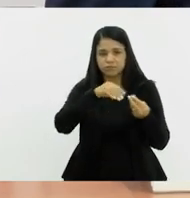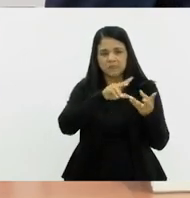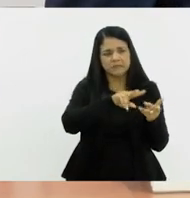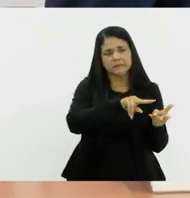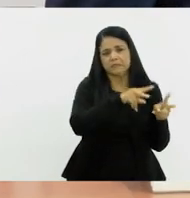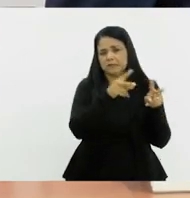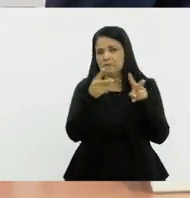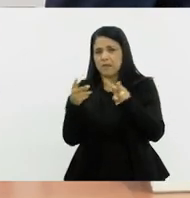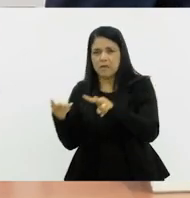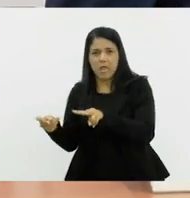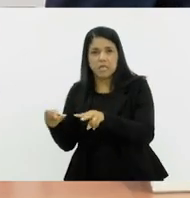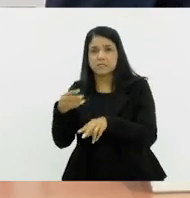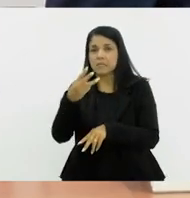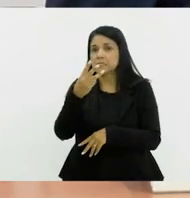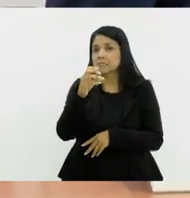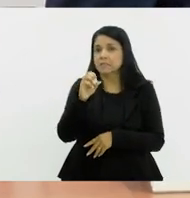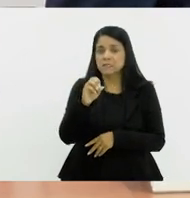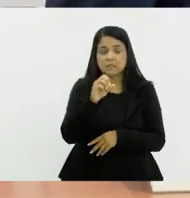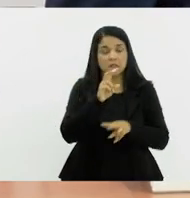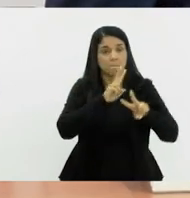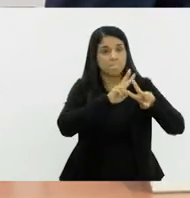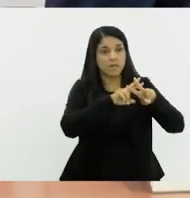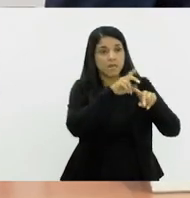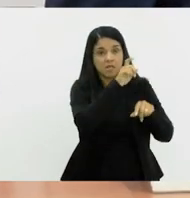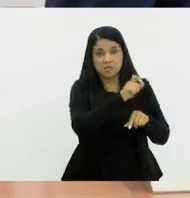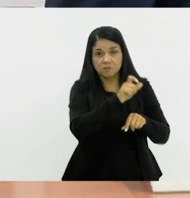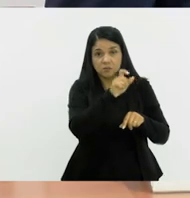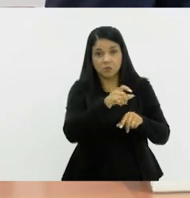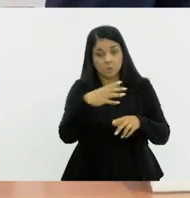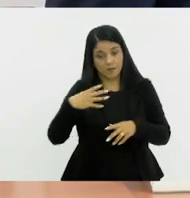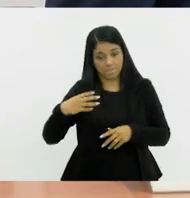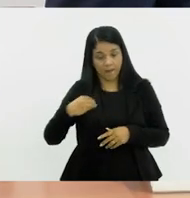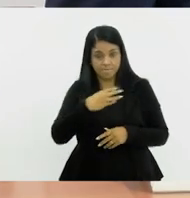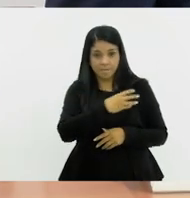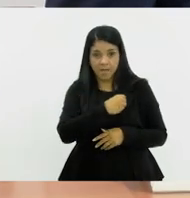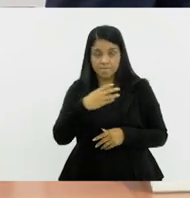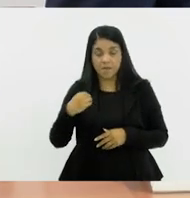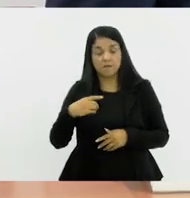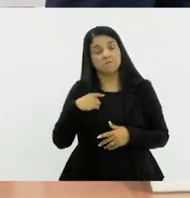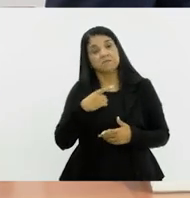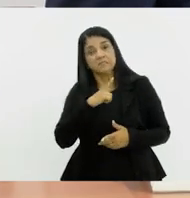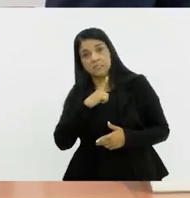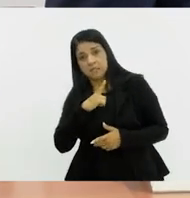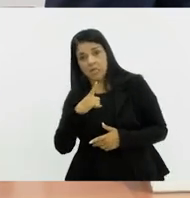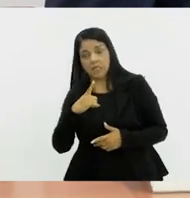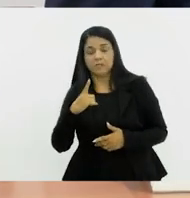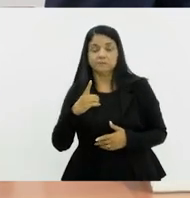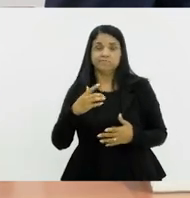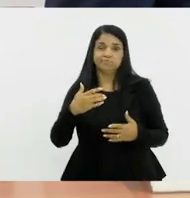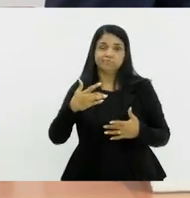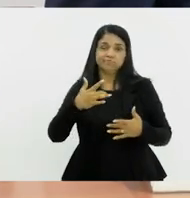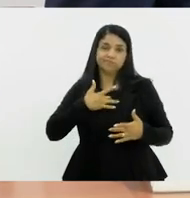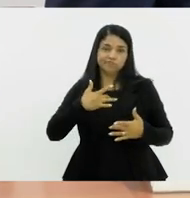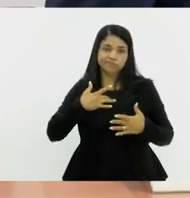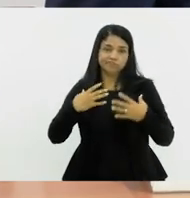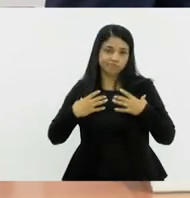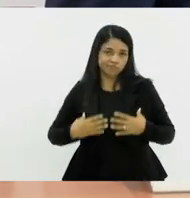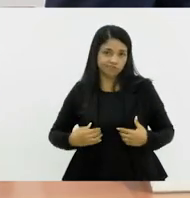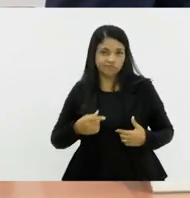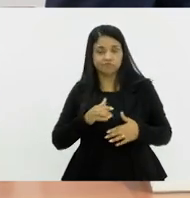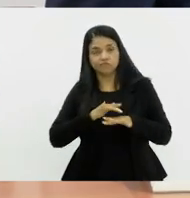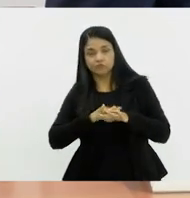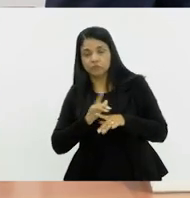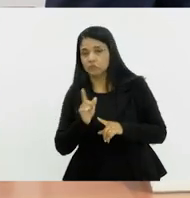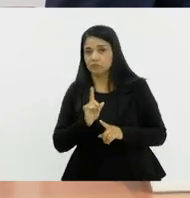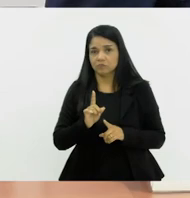30 pessoas, para fazer um raio-x para diagnosticar se está com tuberculose ou não. Então, sai de Resende no caminhão, junto com todo